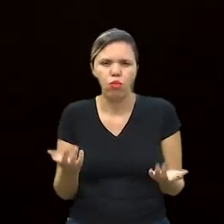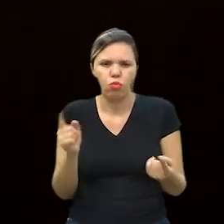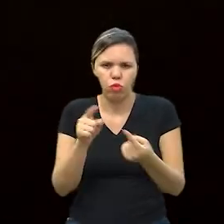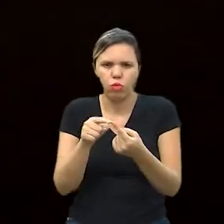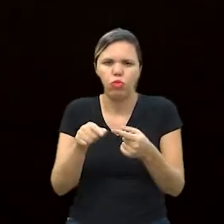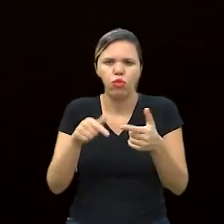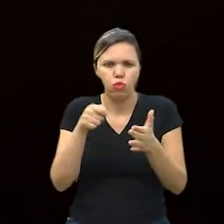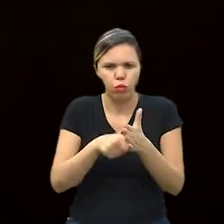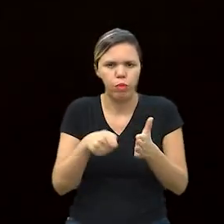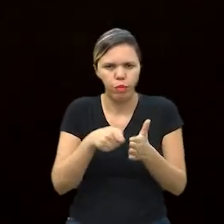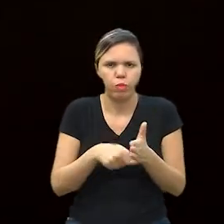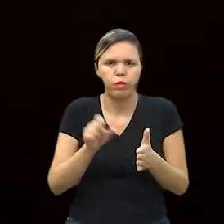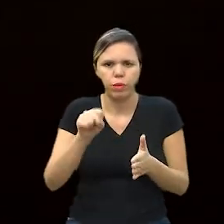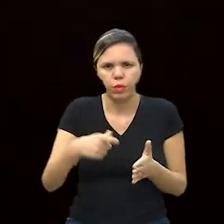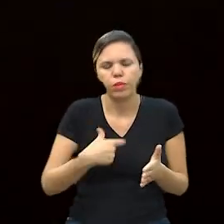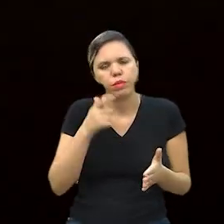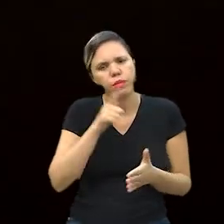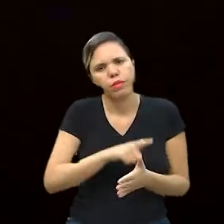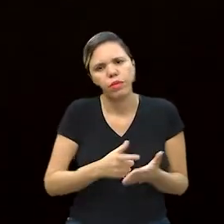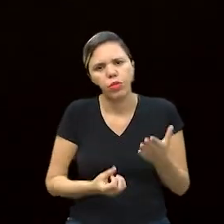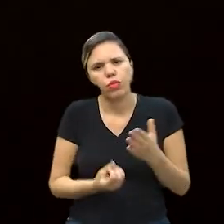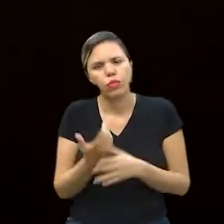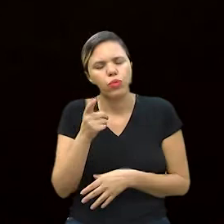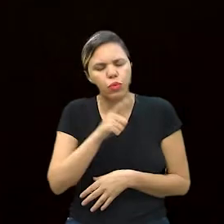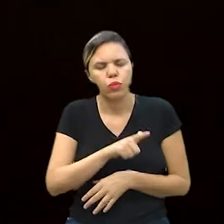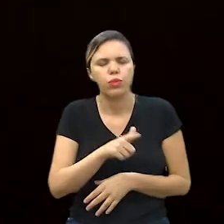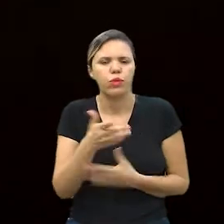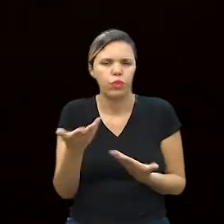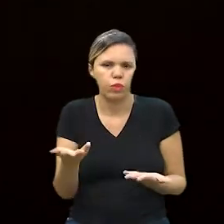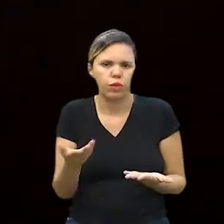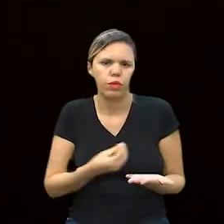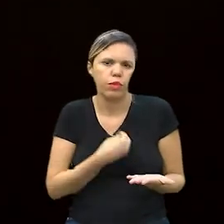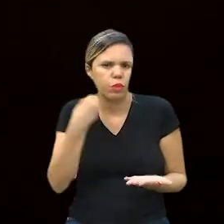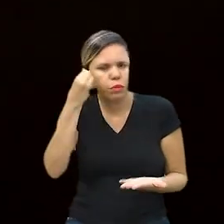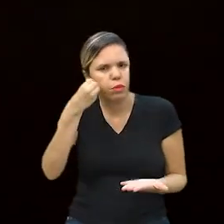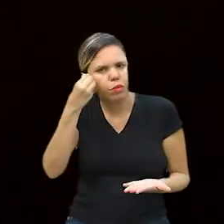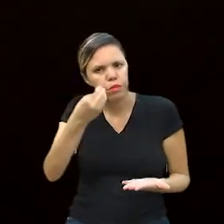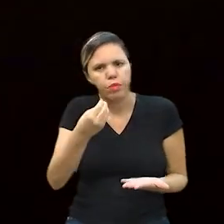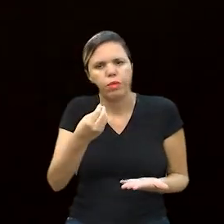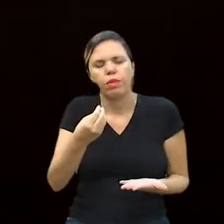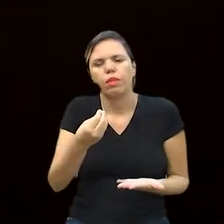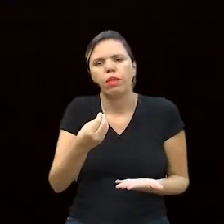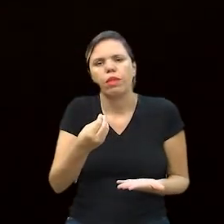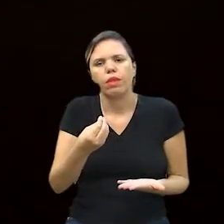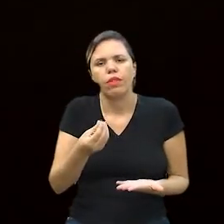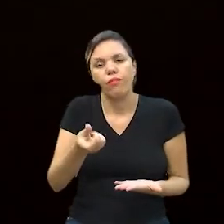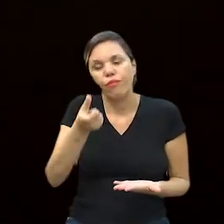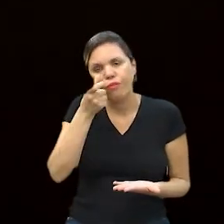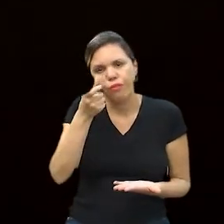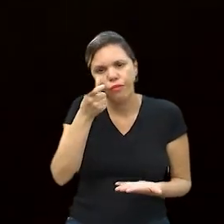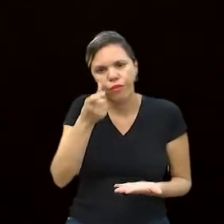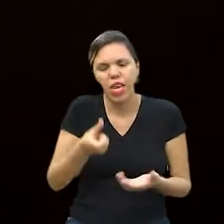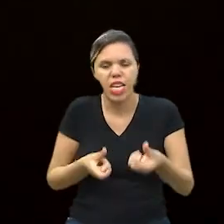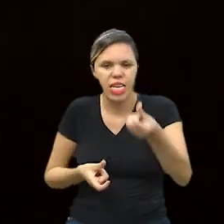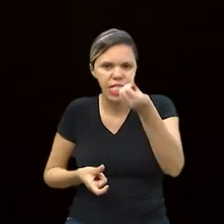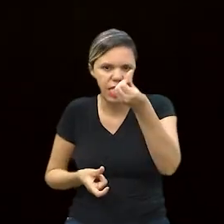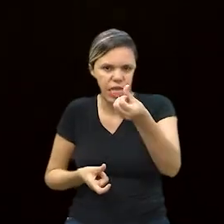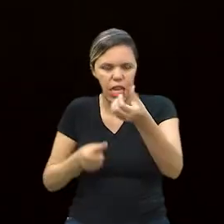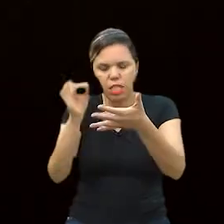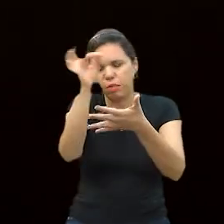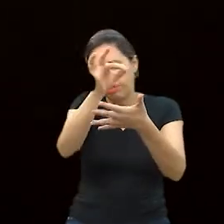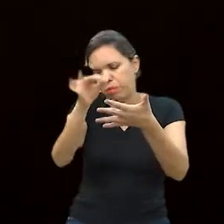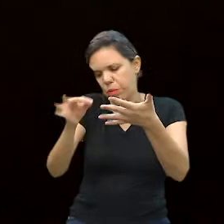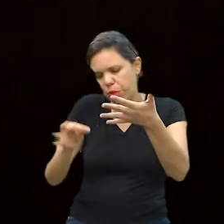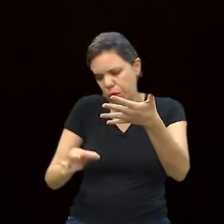olhar, né, Júlio? Sou fruto desse olhar, né, essa questão de olhar para os três pilares que sustenta